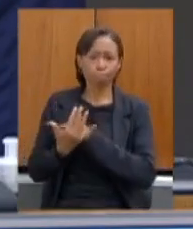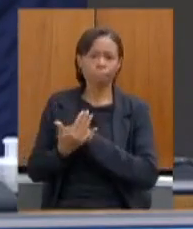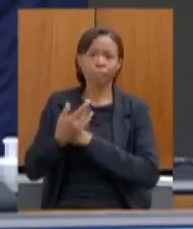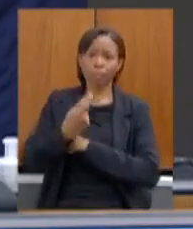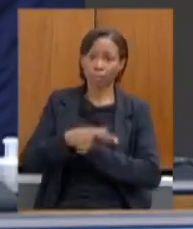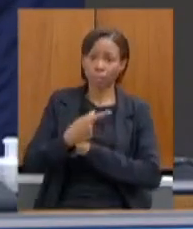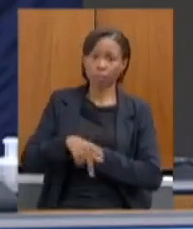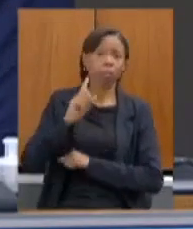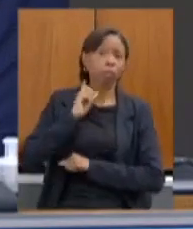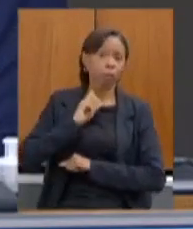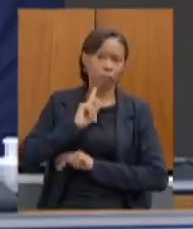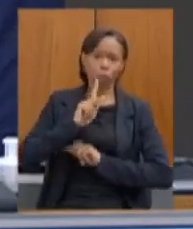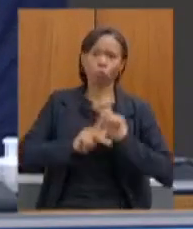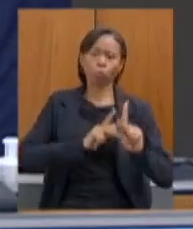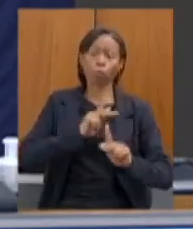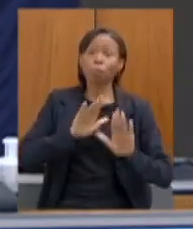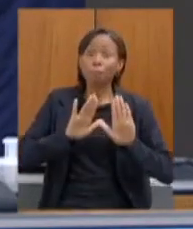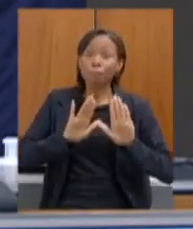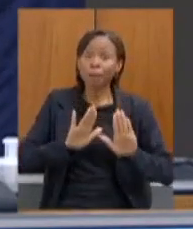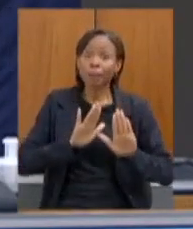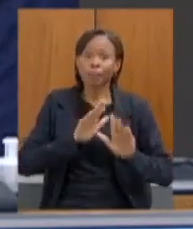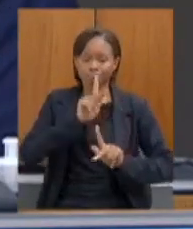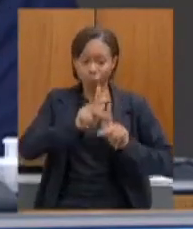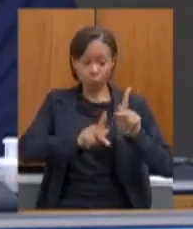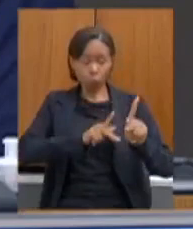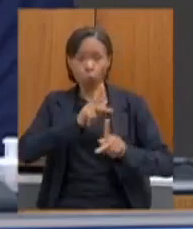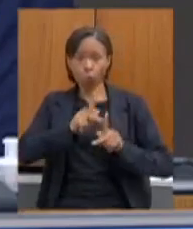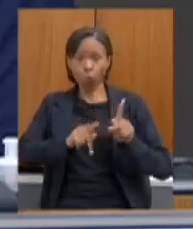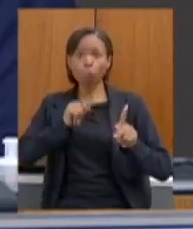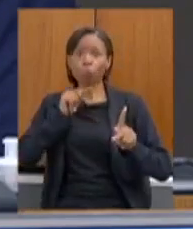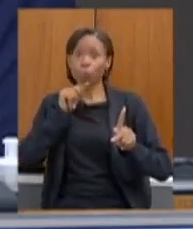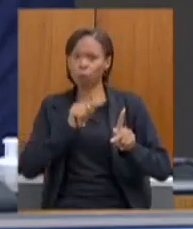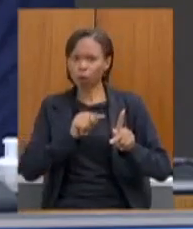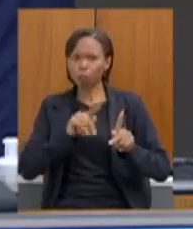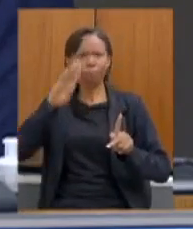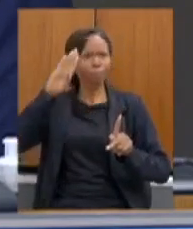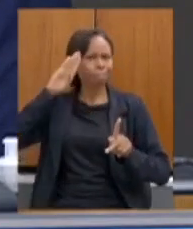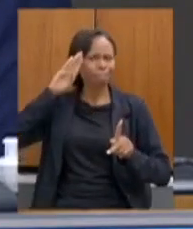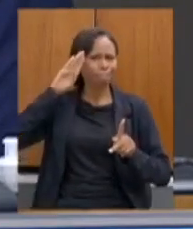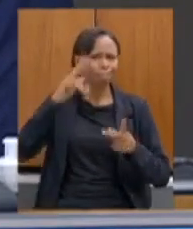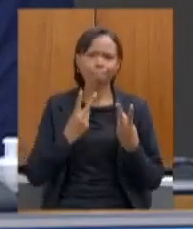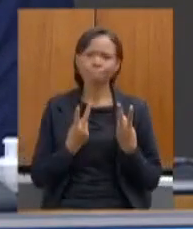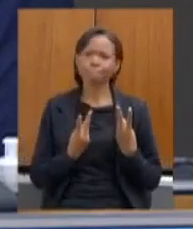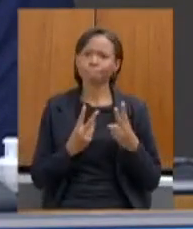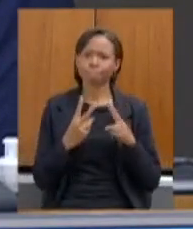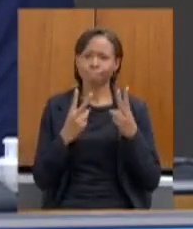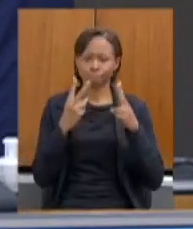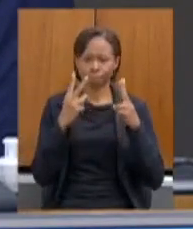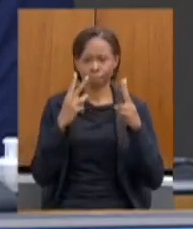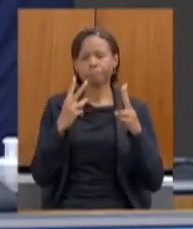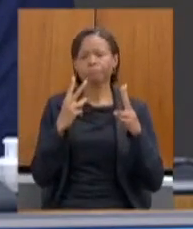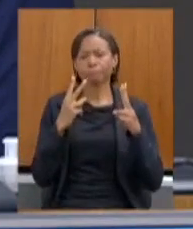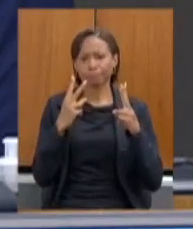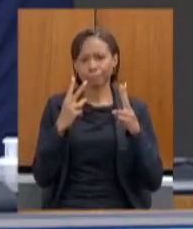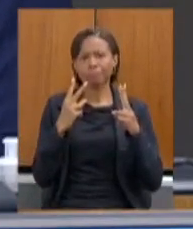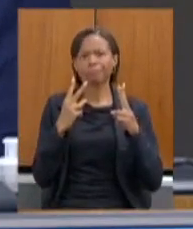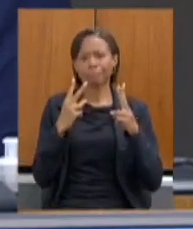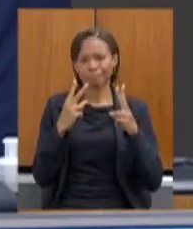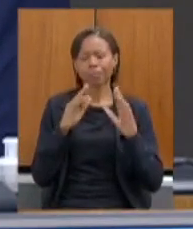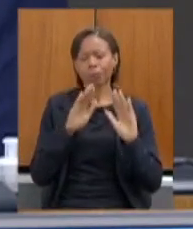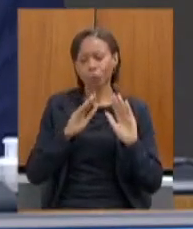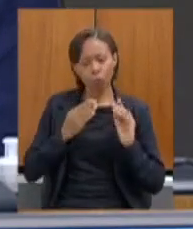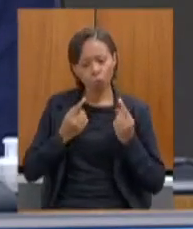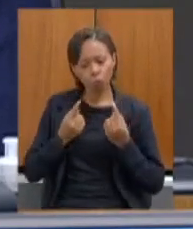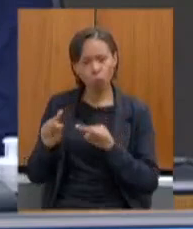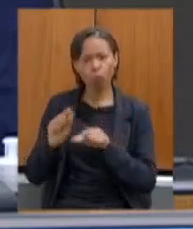Mas o cidadão de Minas Gerais, acho que este sim é o maior vitorioso de todo esse combate